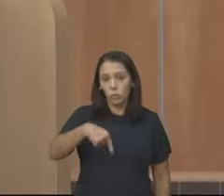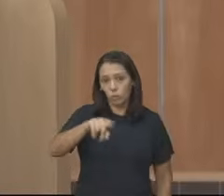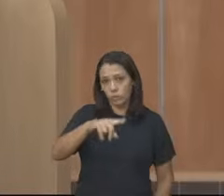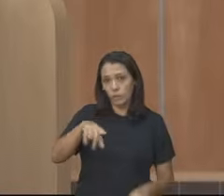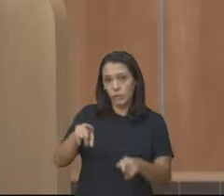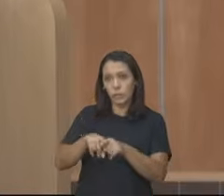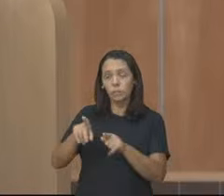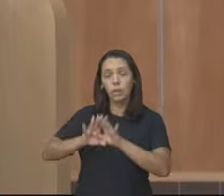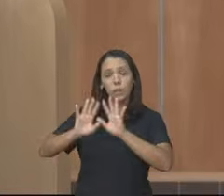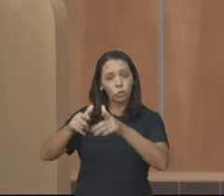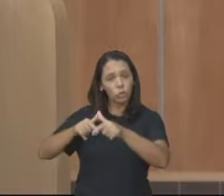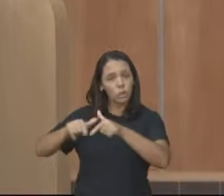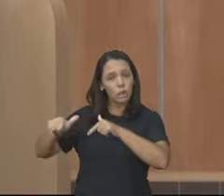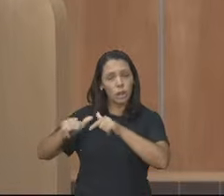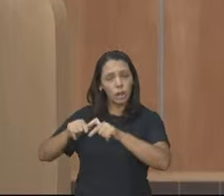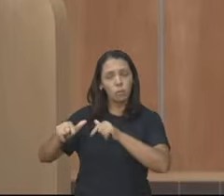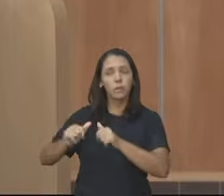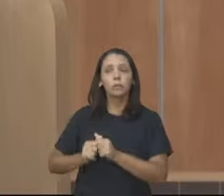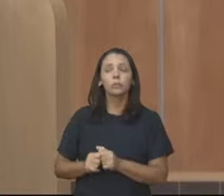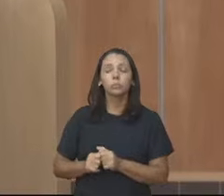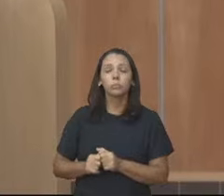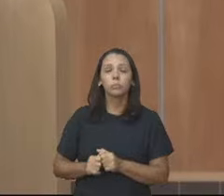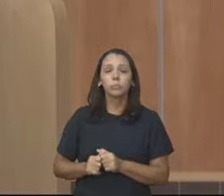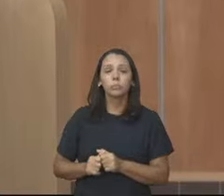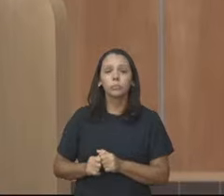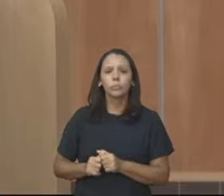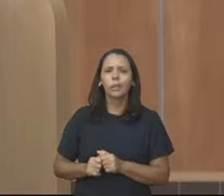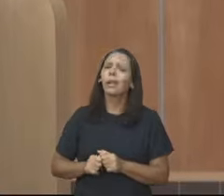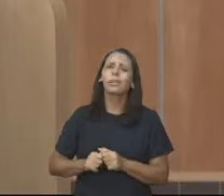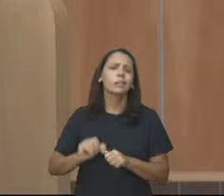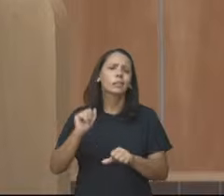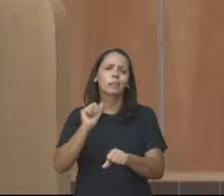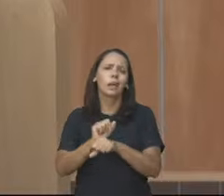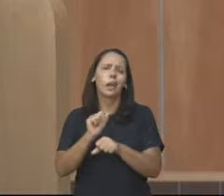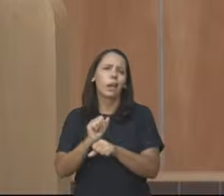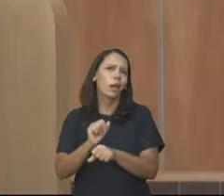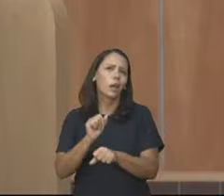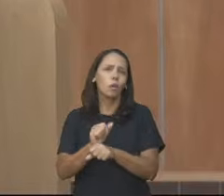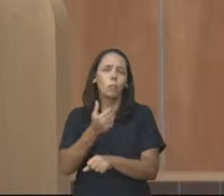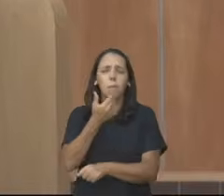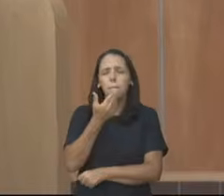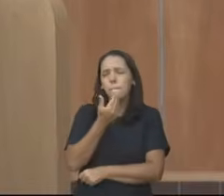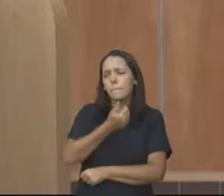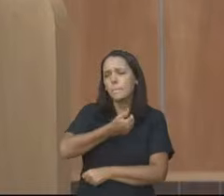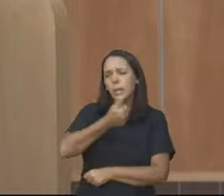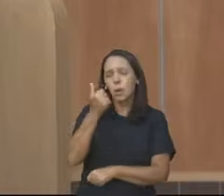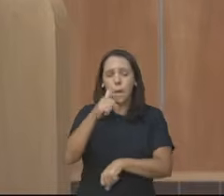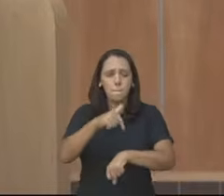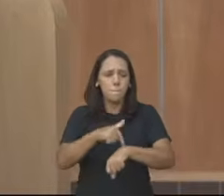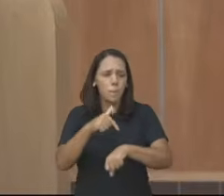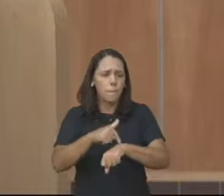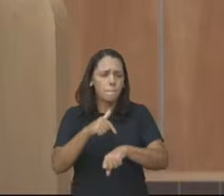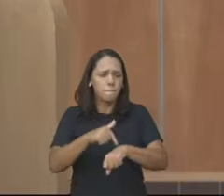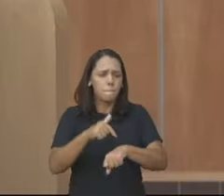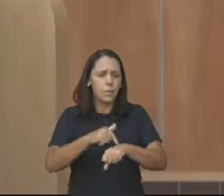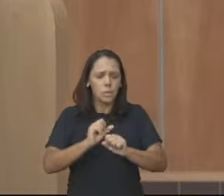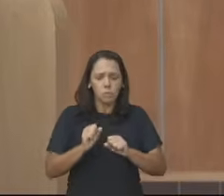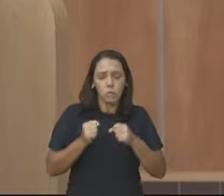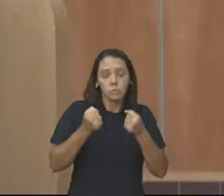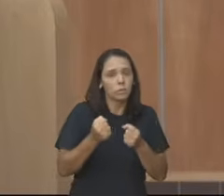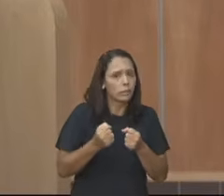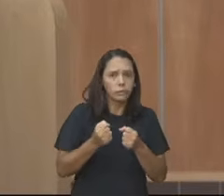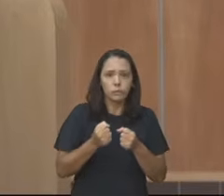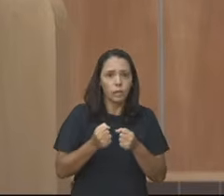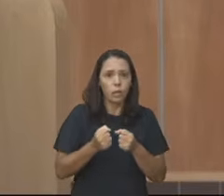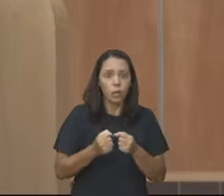que já fazem isso e dão um banho de lição. Não espere chegar à melhor condição para você dar o seu melhor. Faça o